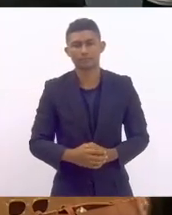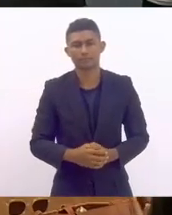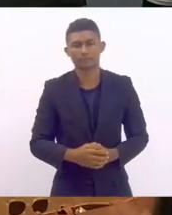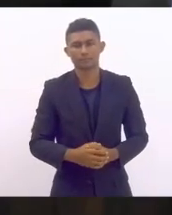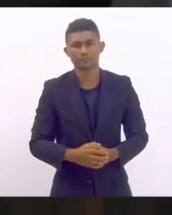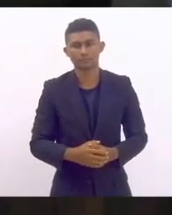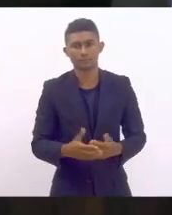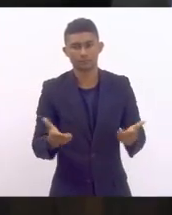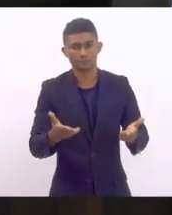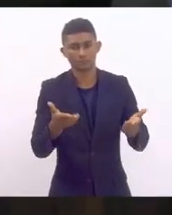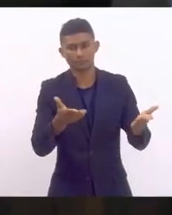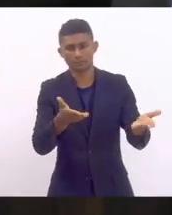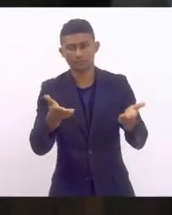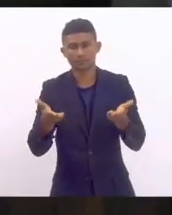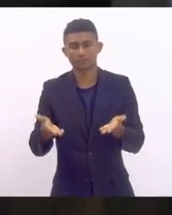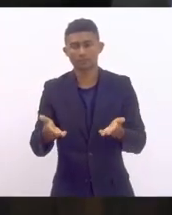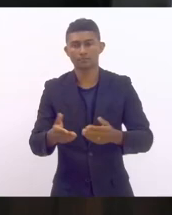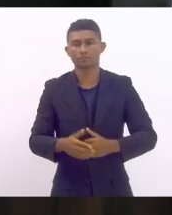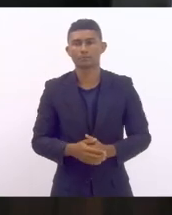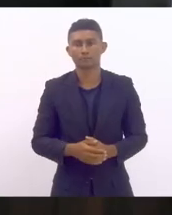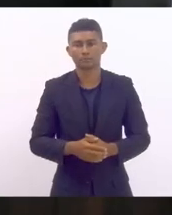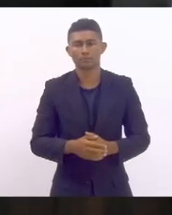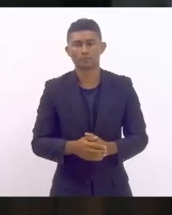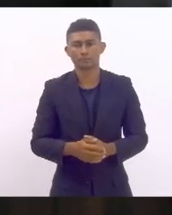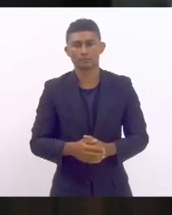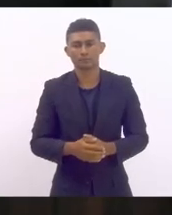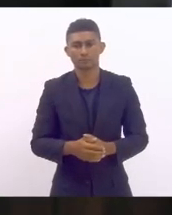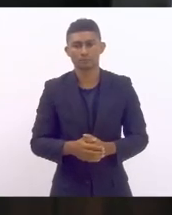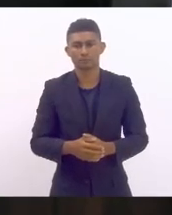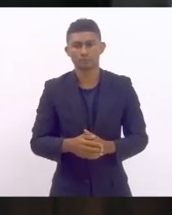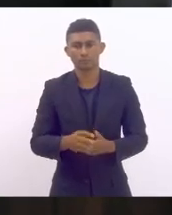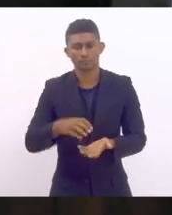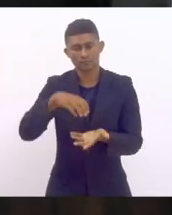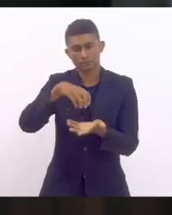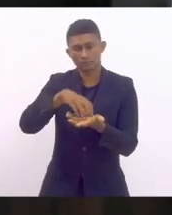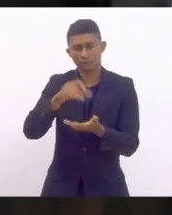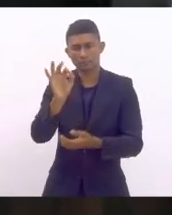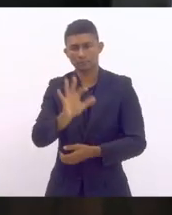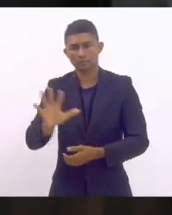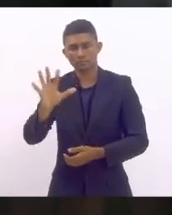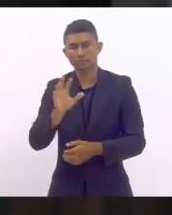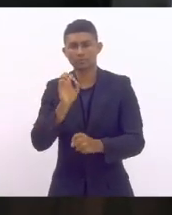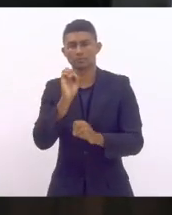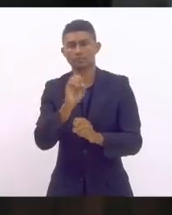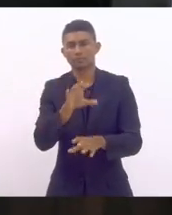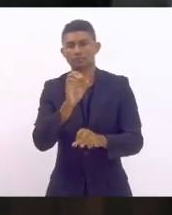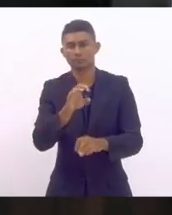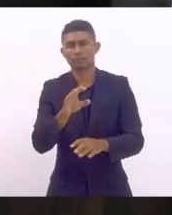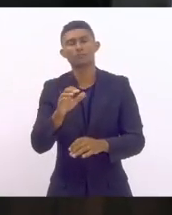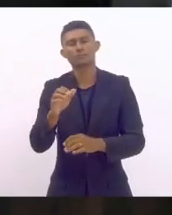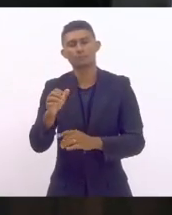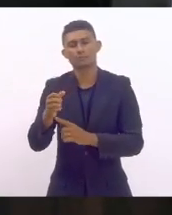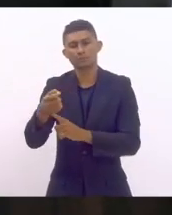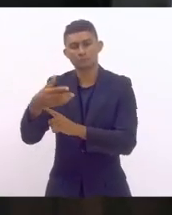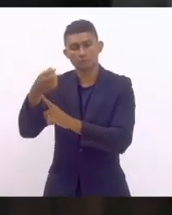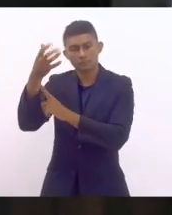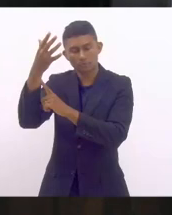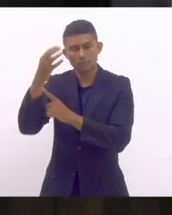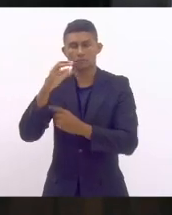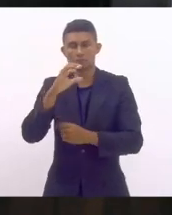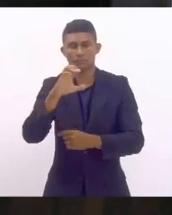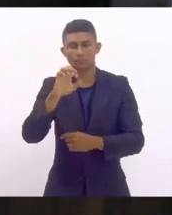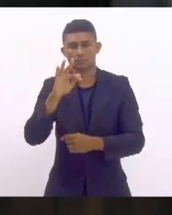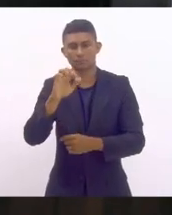eu convido agora para falar pelo Centro Federal de educação tecnológica nosso querido